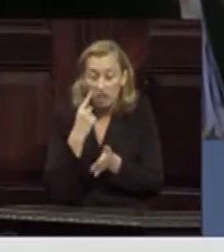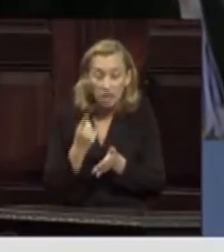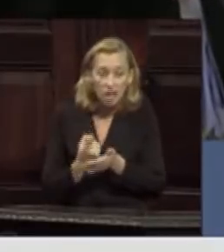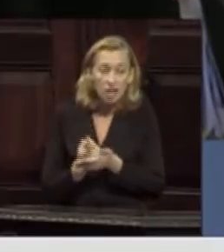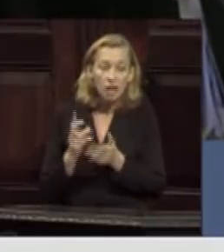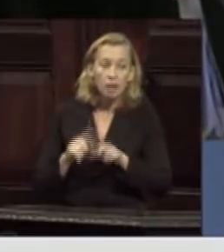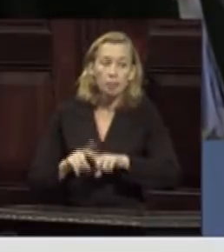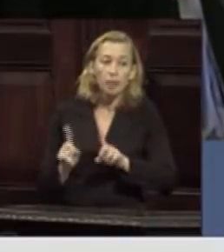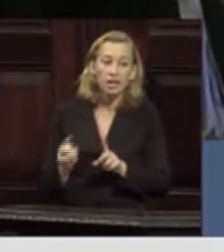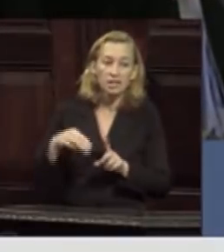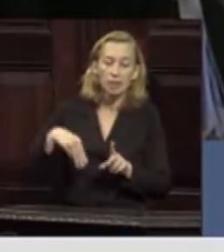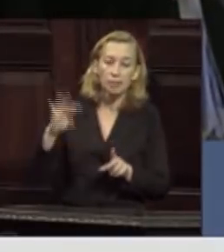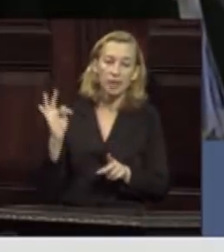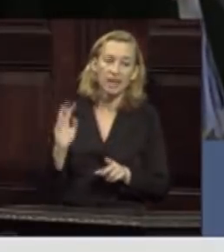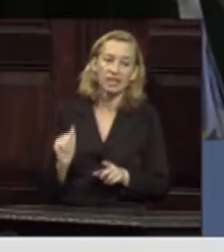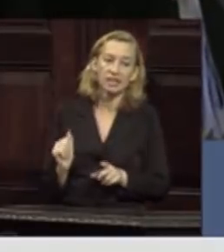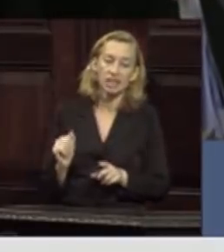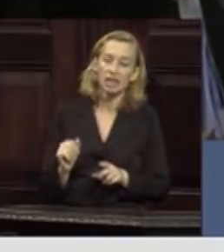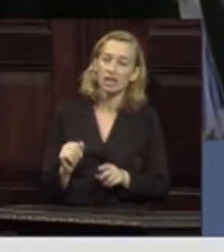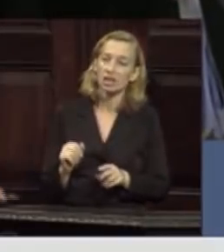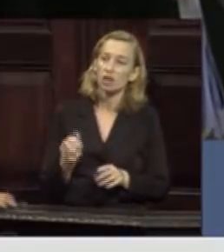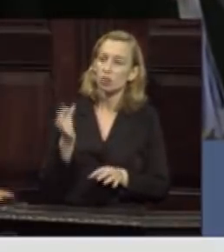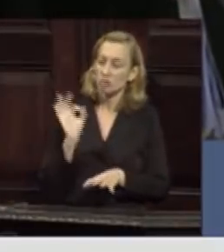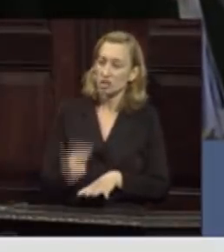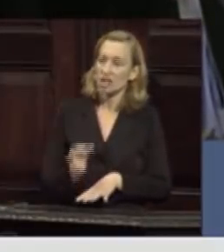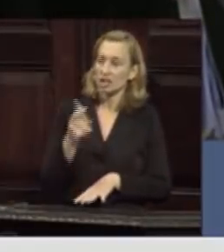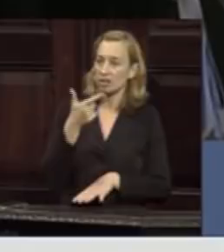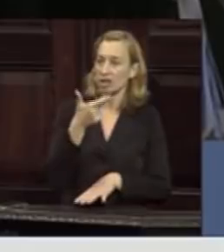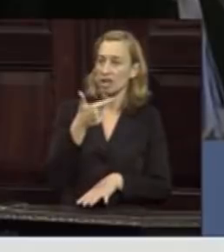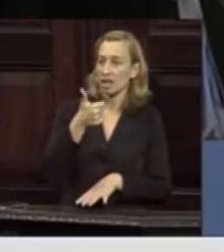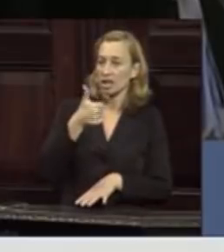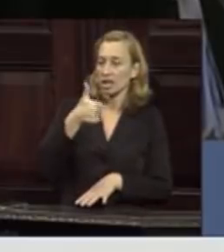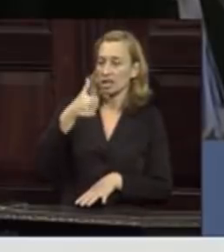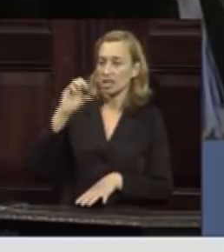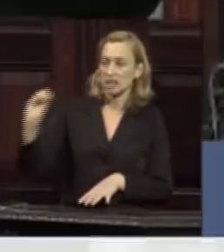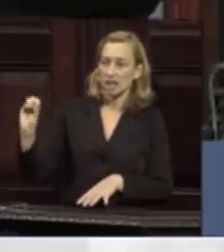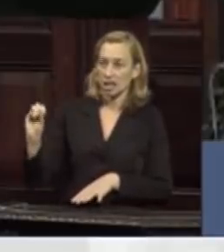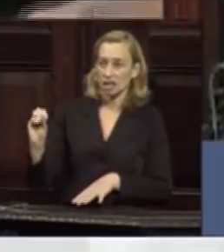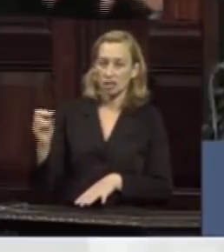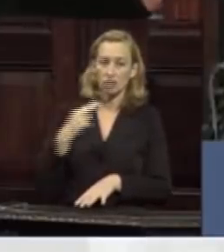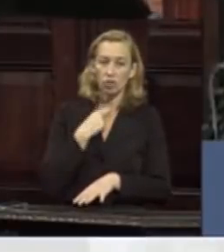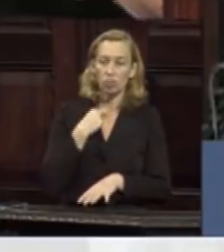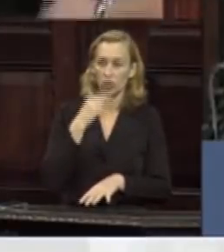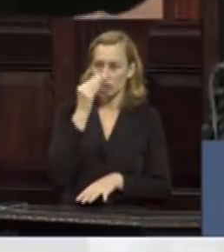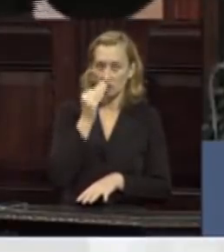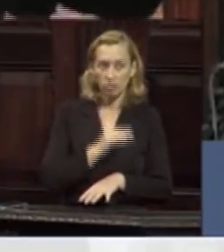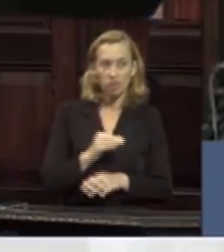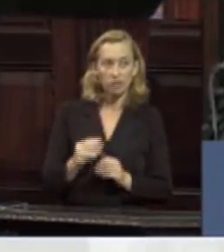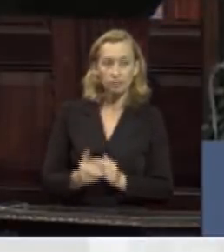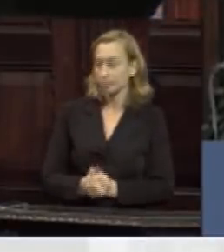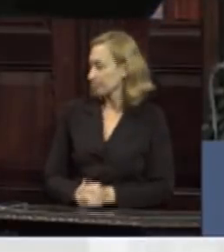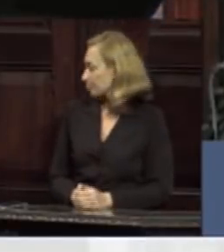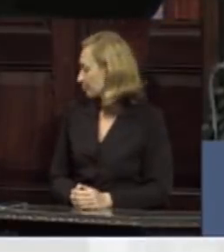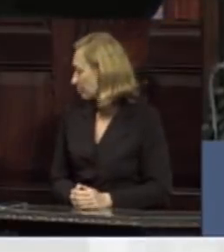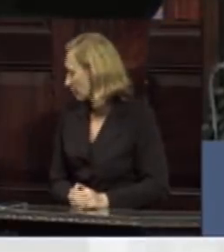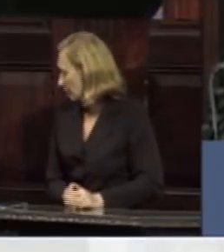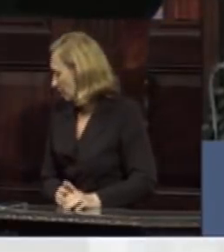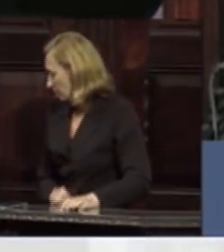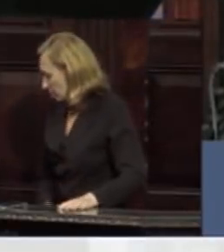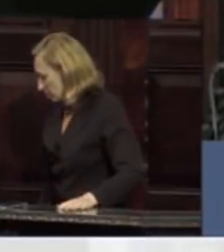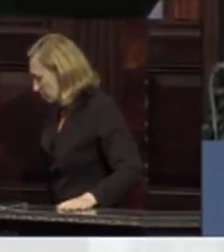meta deveria ser de 100%, essa é a meta que a gente não pode abrir mão. Deputado Benedito Alves, Chiquinho da